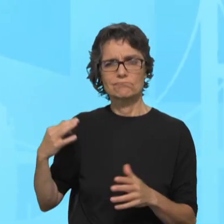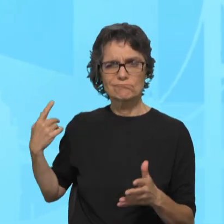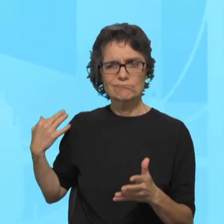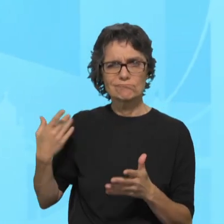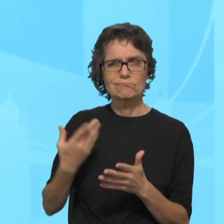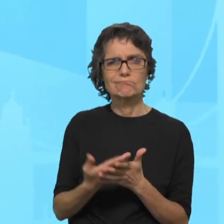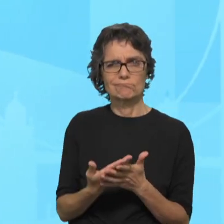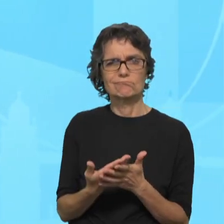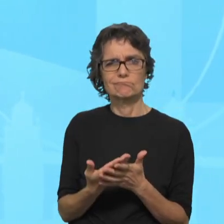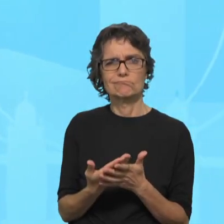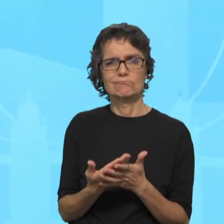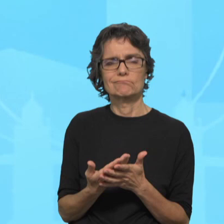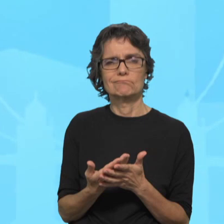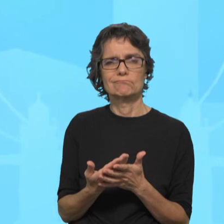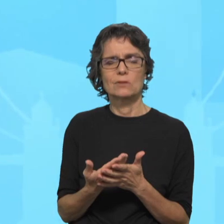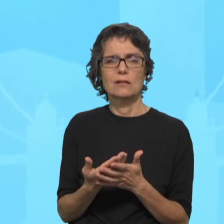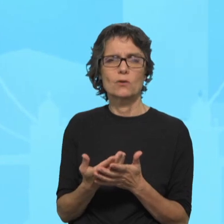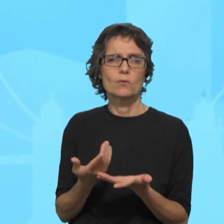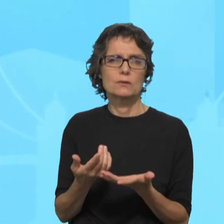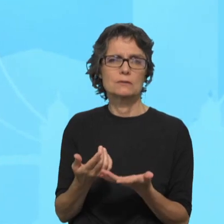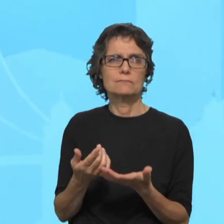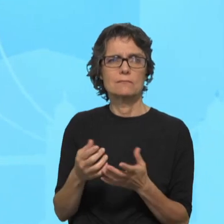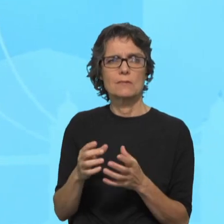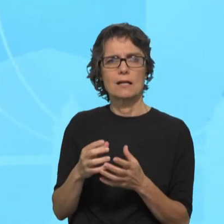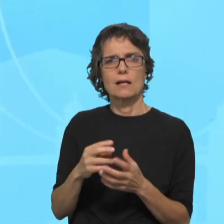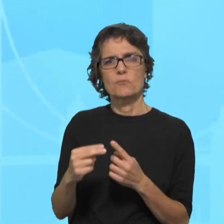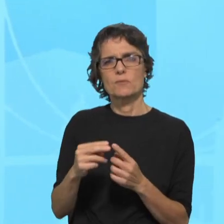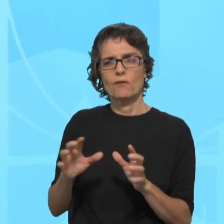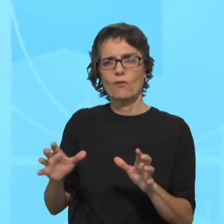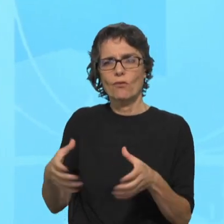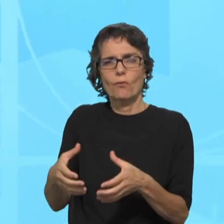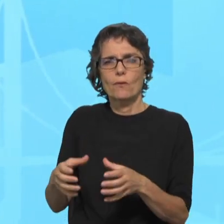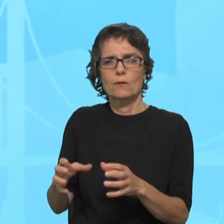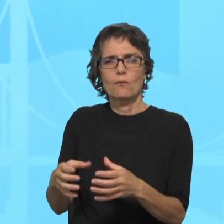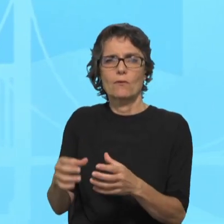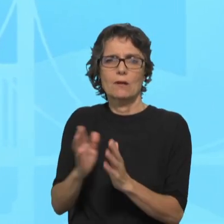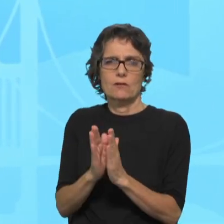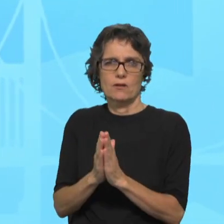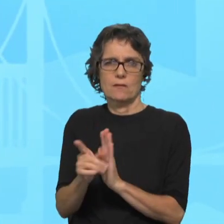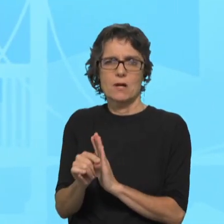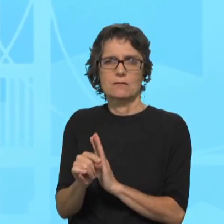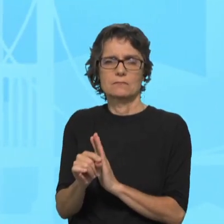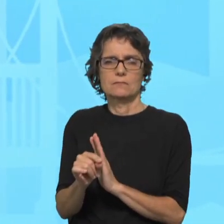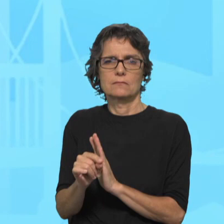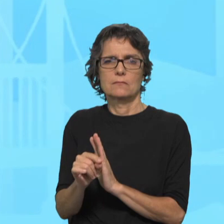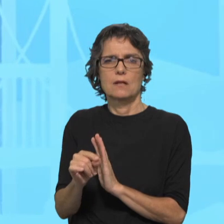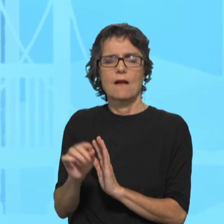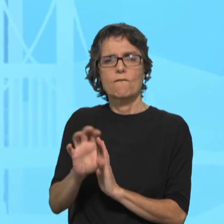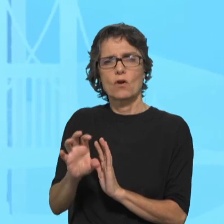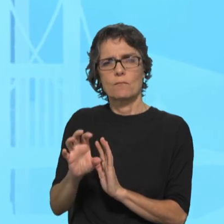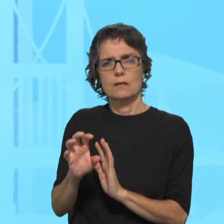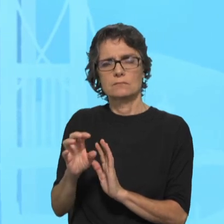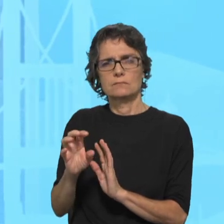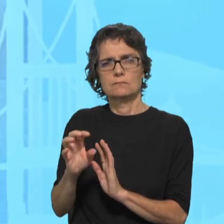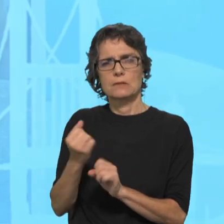experiência da minoria, do ser minoria religiosa, não é? Como isso também foi trabalhado antes do 25 de